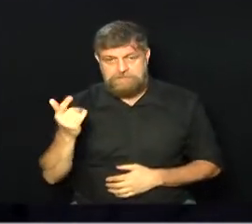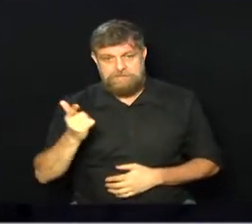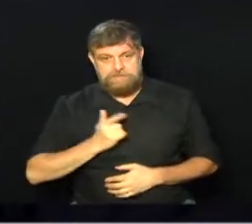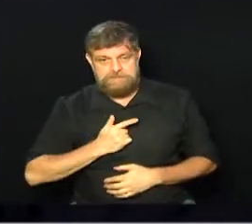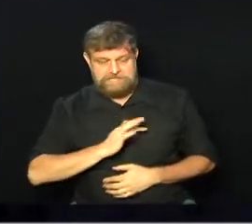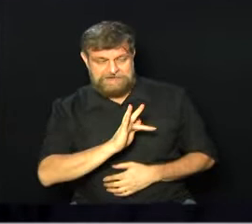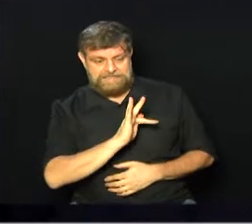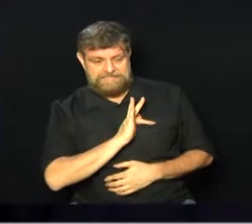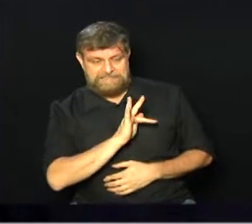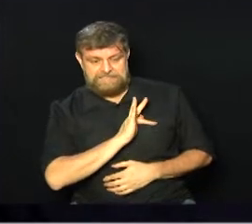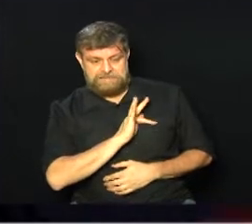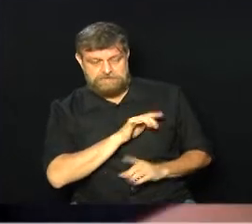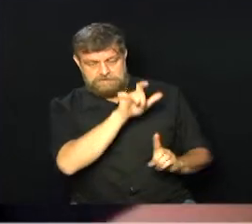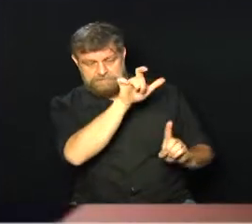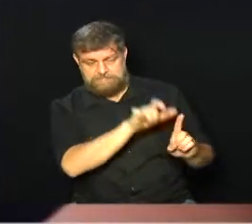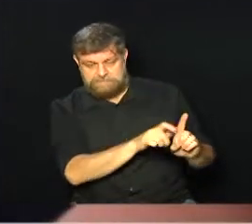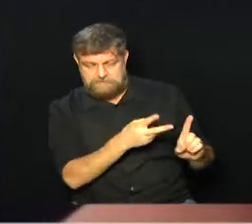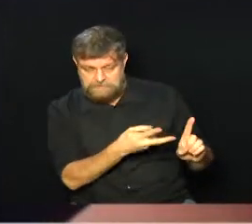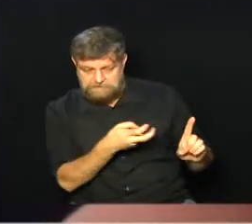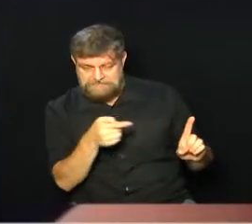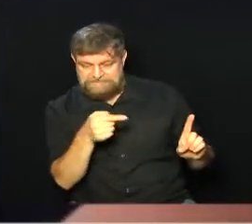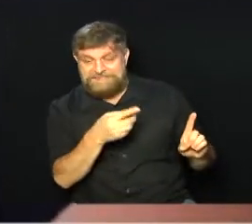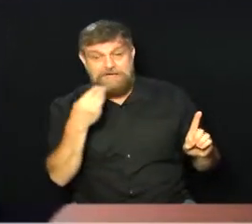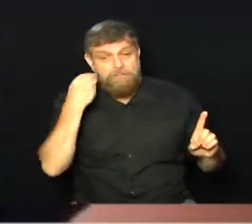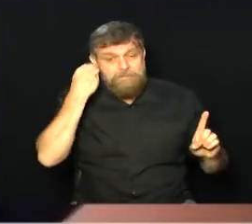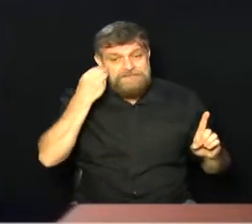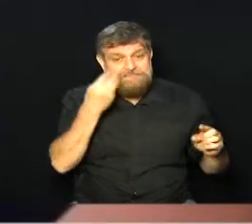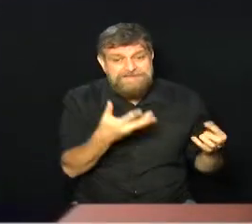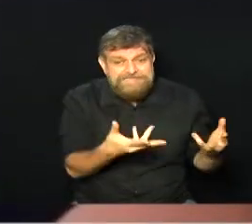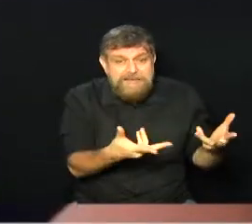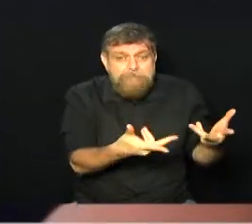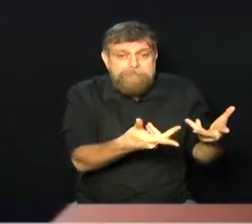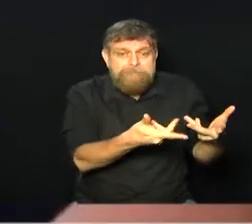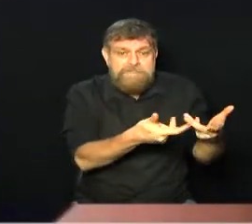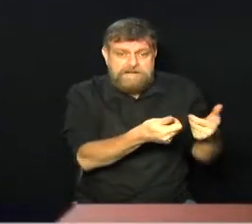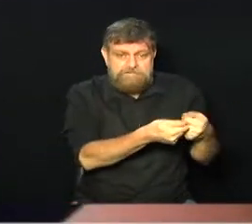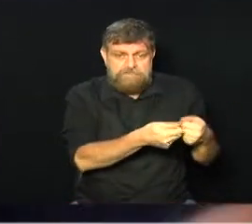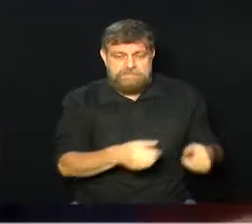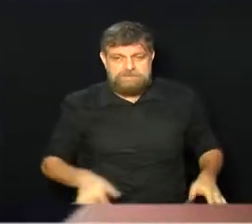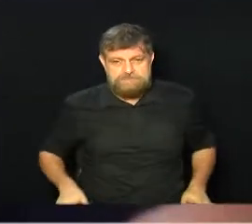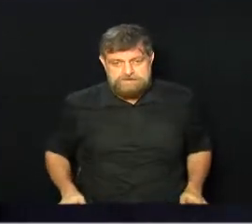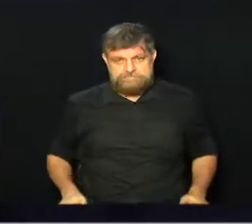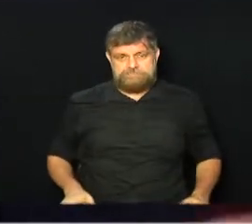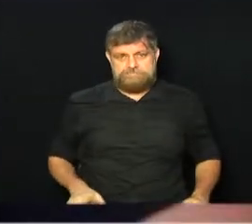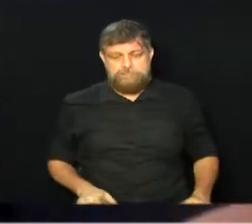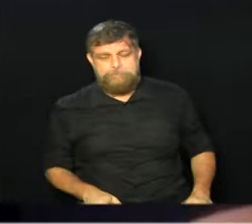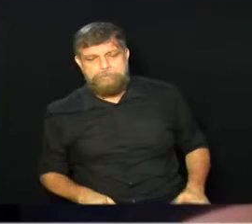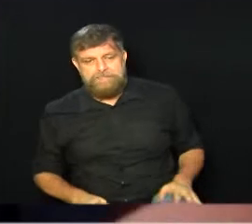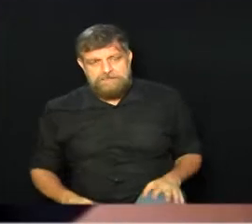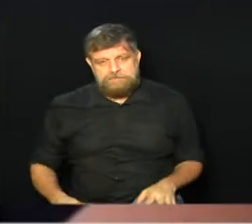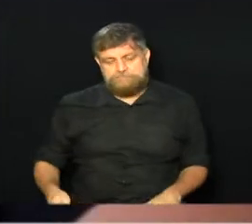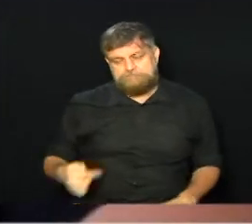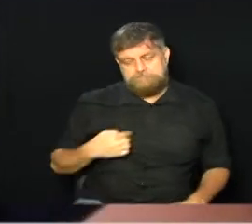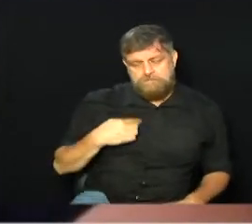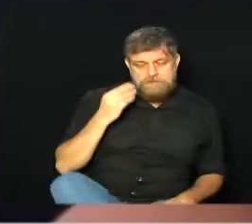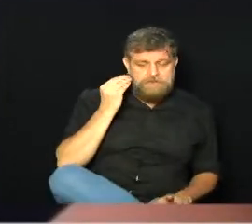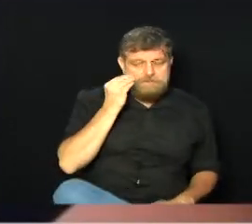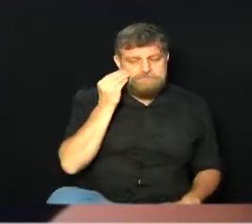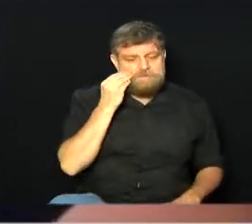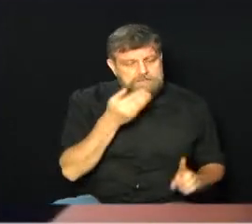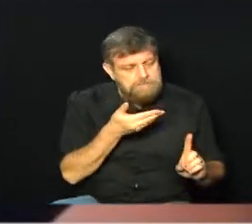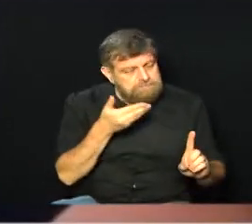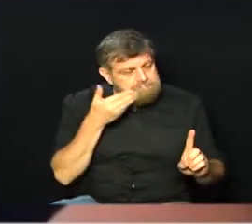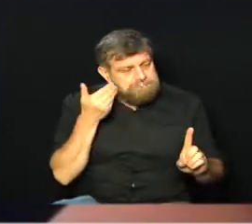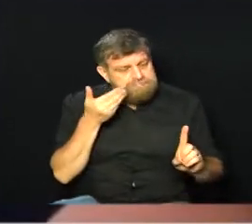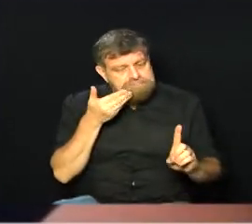que eu vejo hoje que tem uma experiência maravilhosa taticamente, Então, eu tento pegar um pouco de